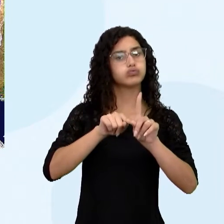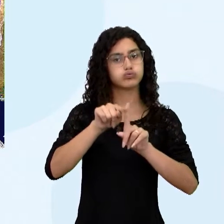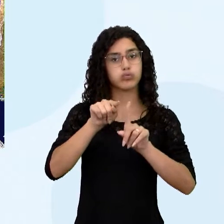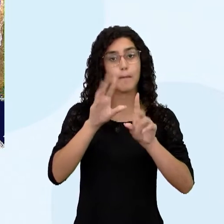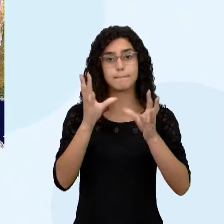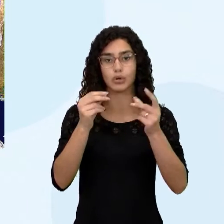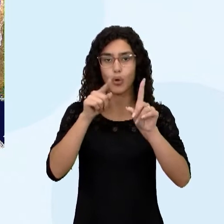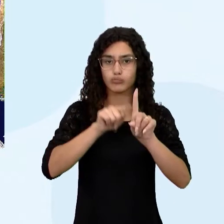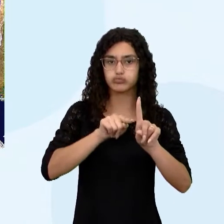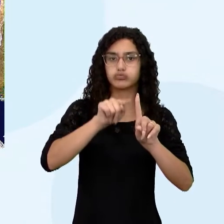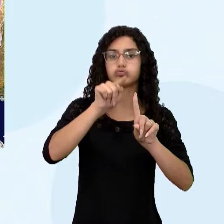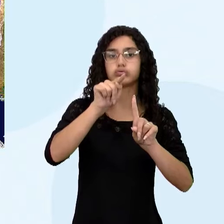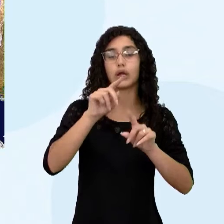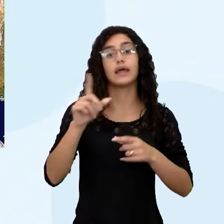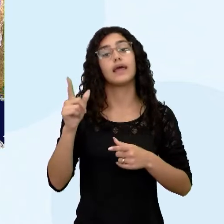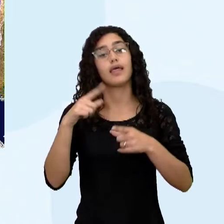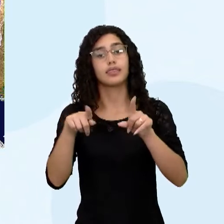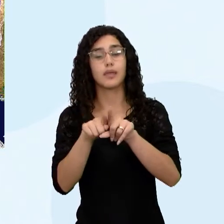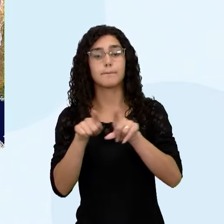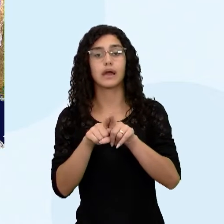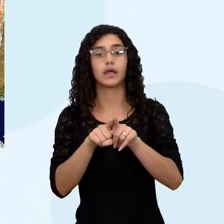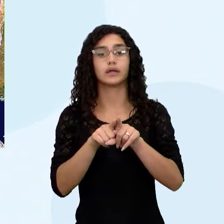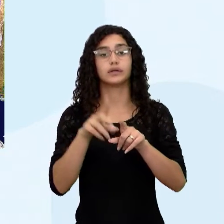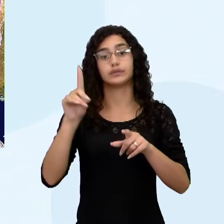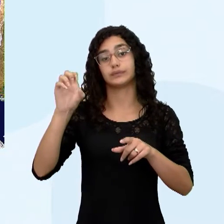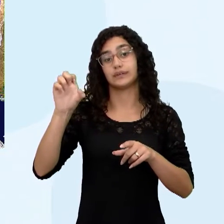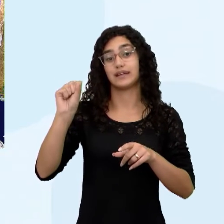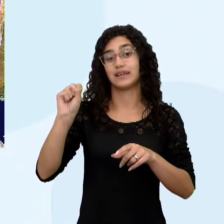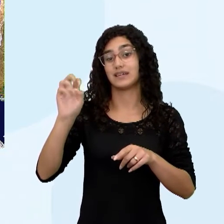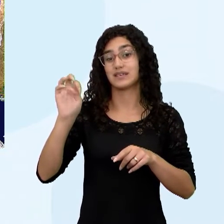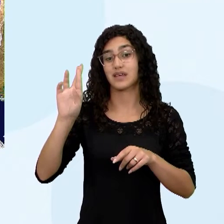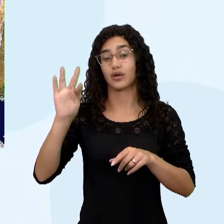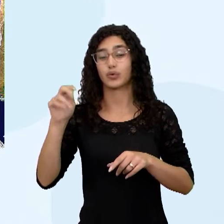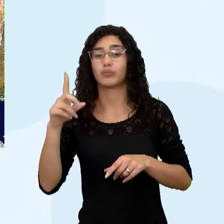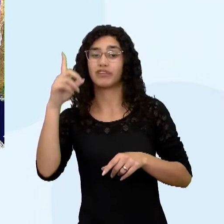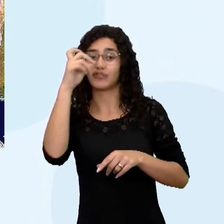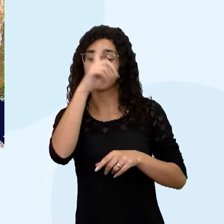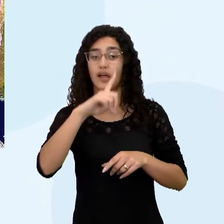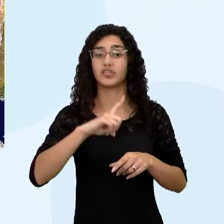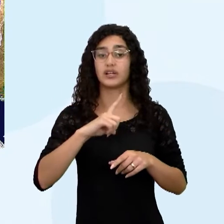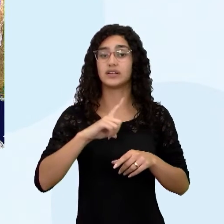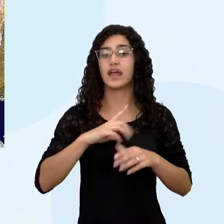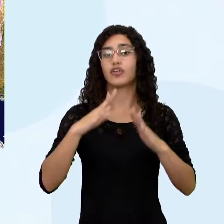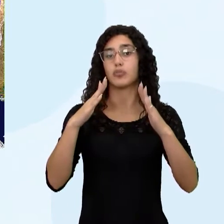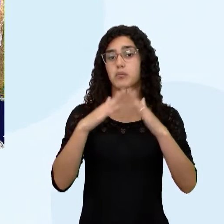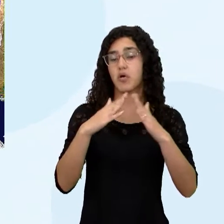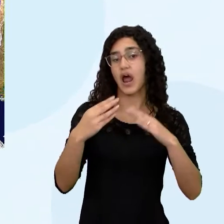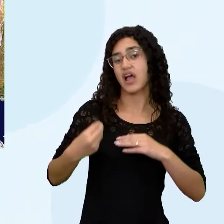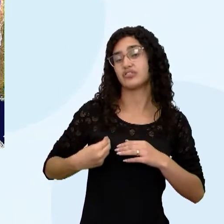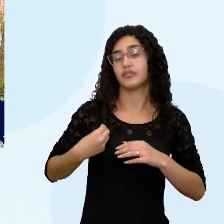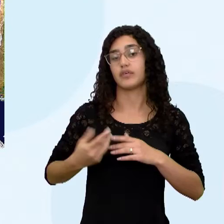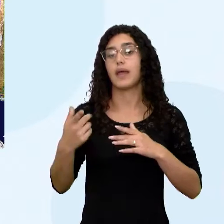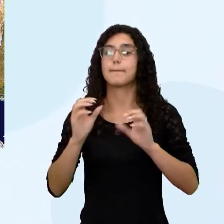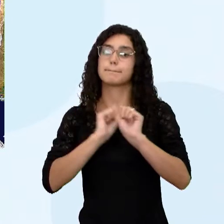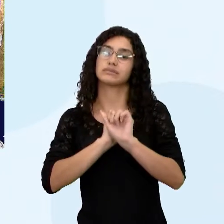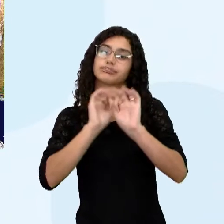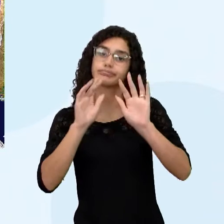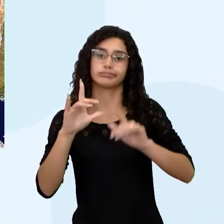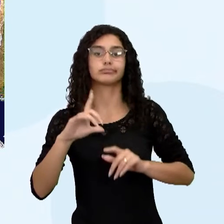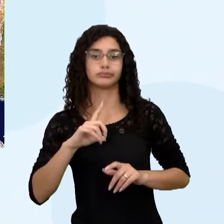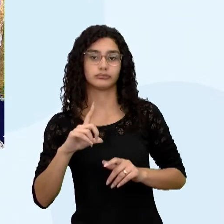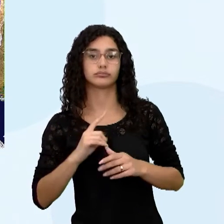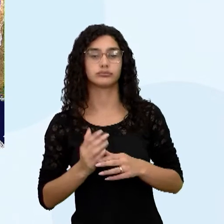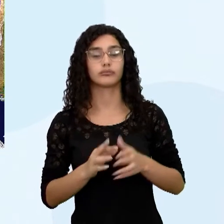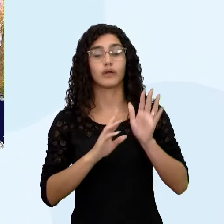bem elevadas, né, e logicamente deserto, a dificuldade de morar é mais clara, né. Então, essa